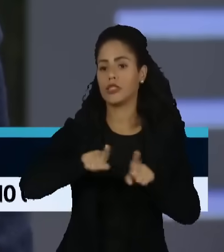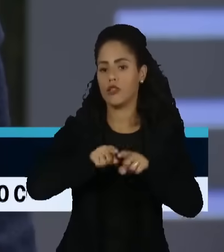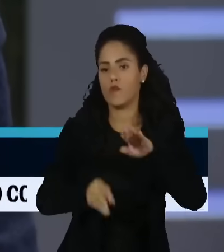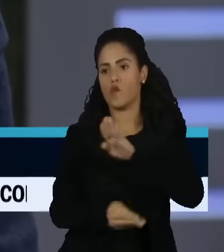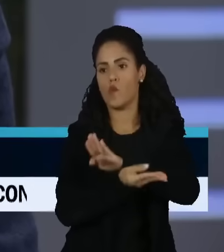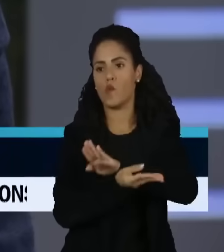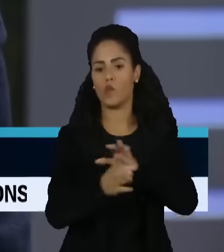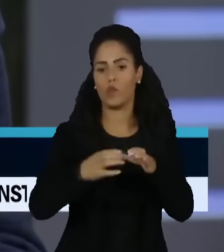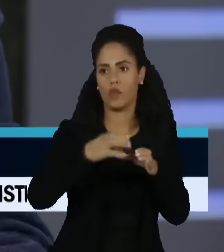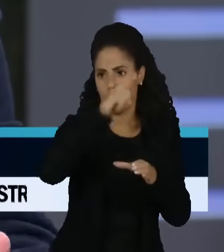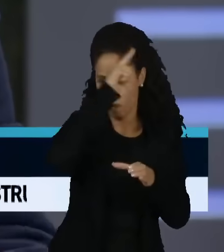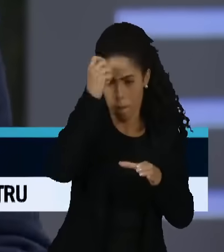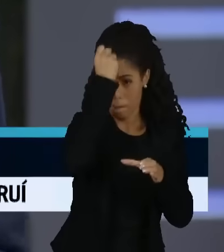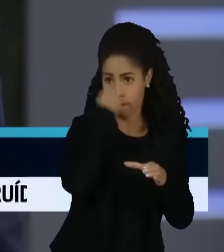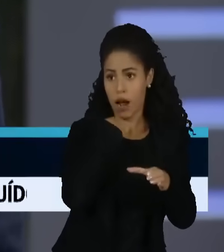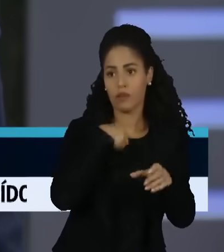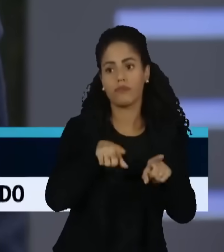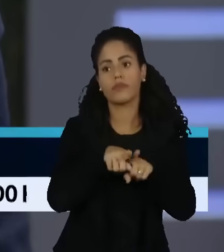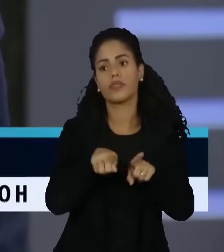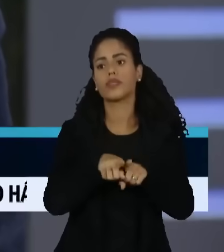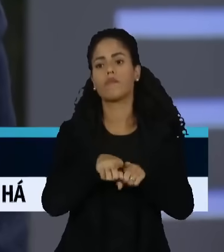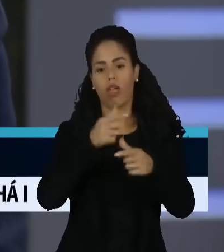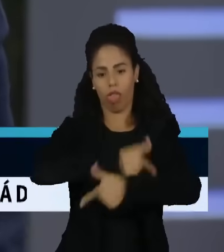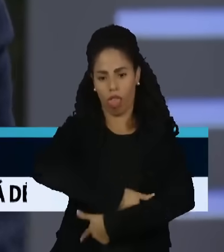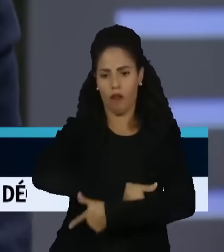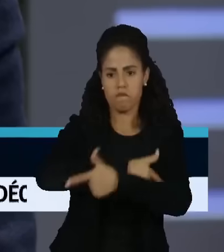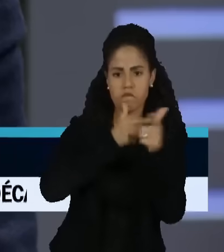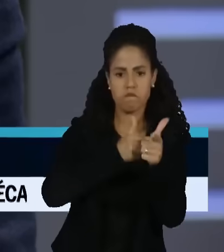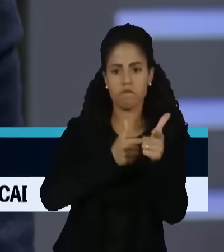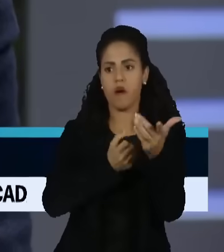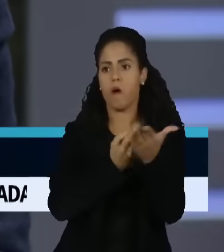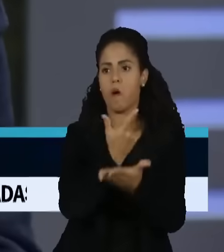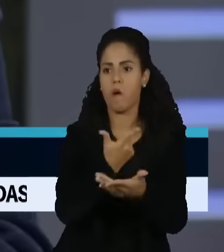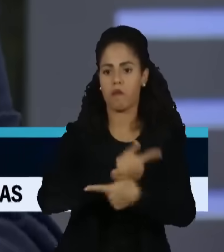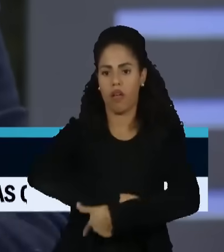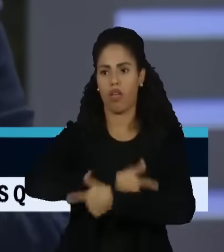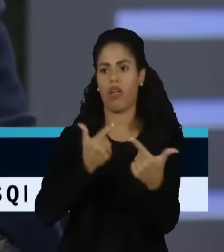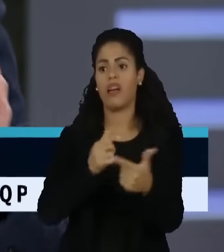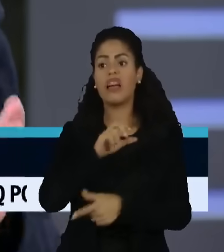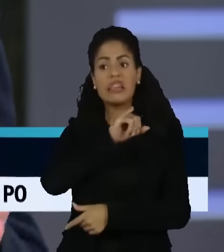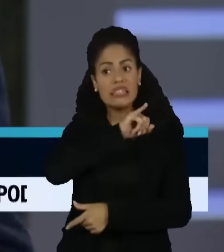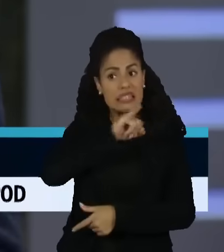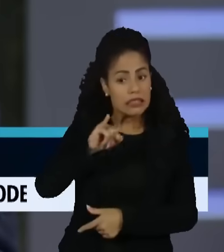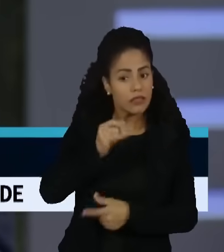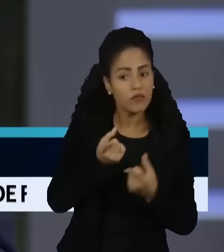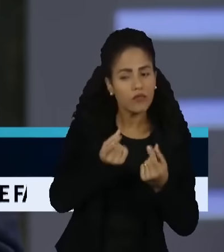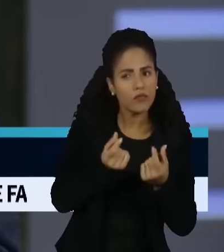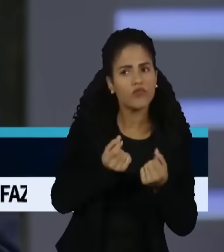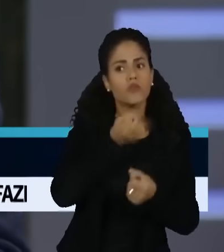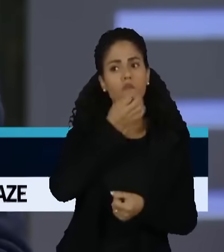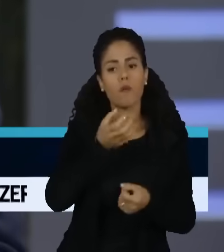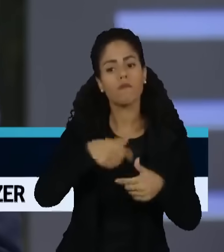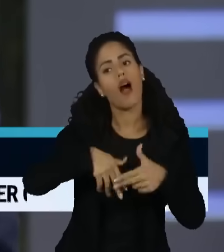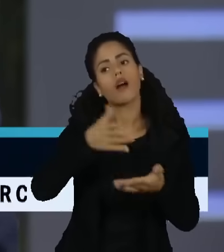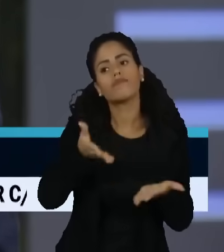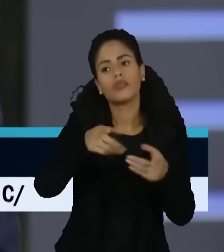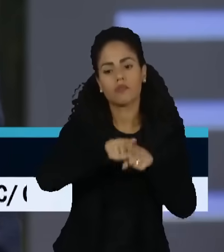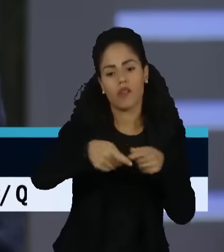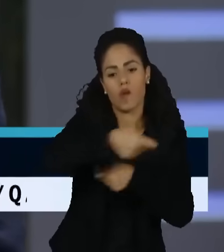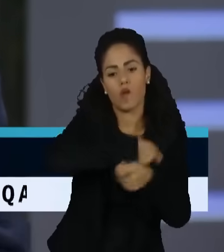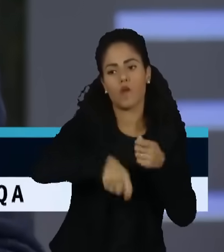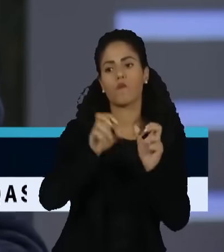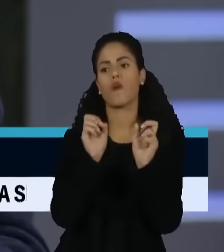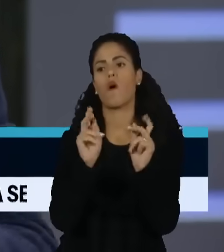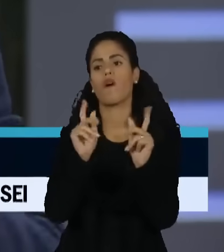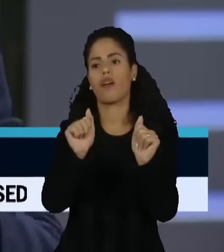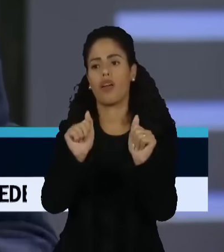grupo Hamas e parte para armas. Se fosse para a economia, seria a maior revolução econômica. Afinal, tem cerca de 2 milhões de habitantes da